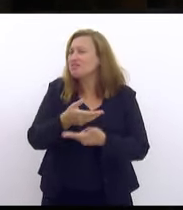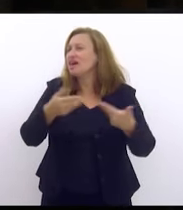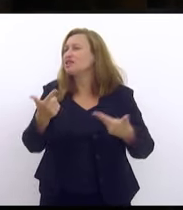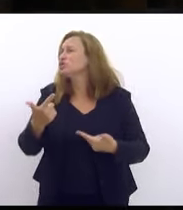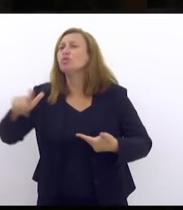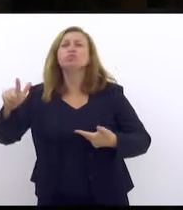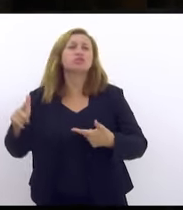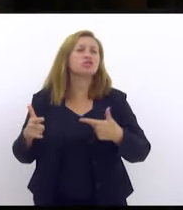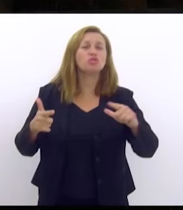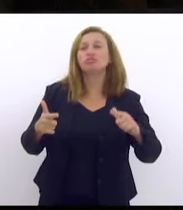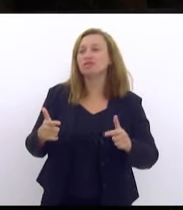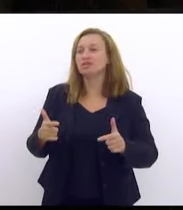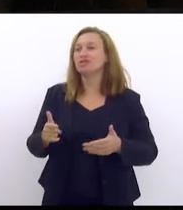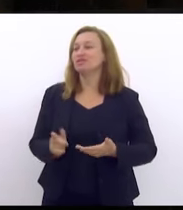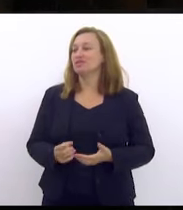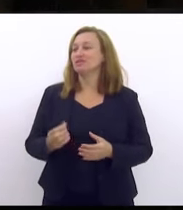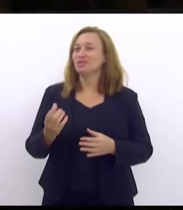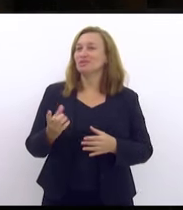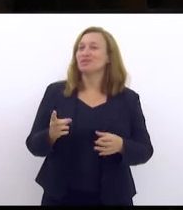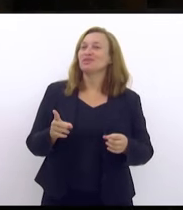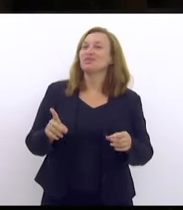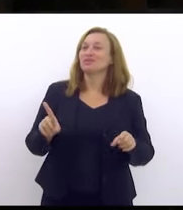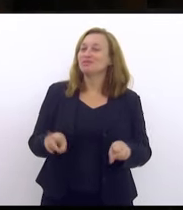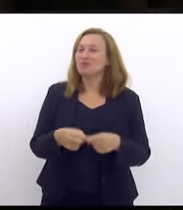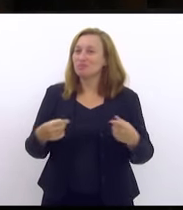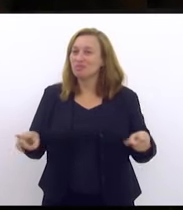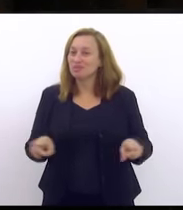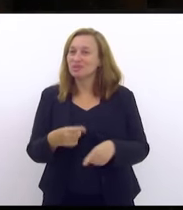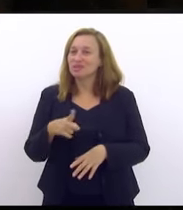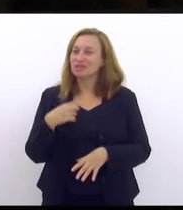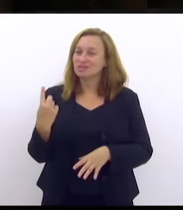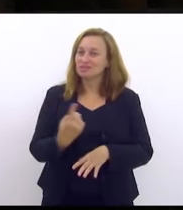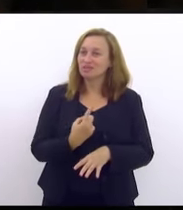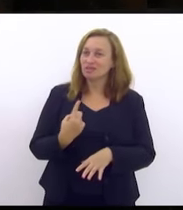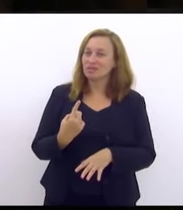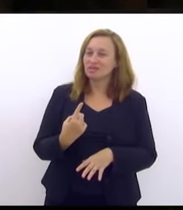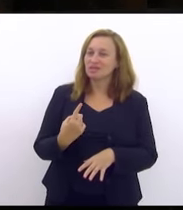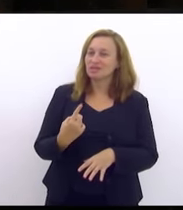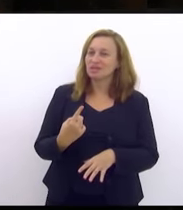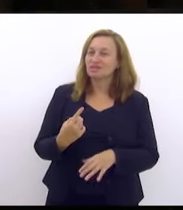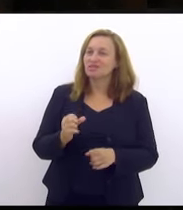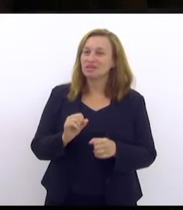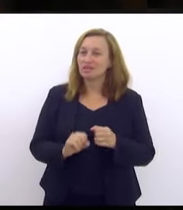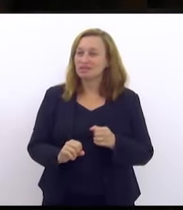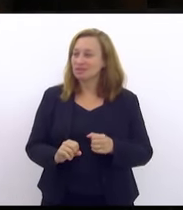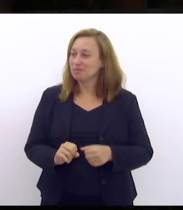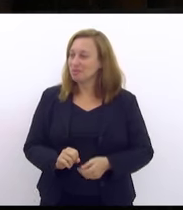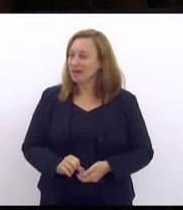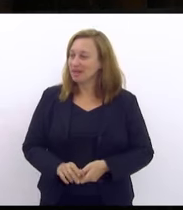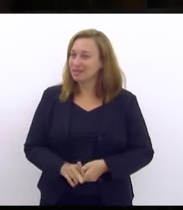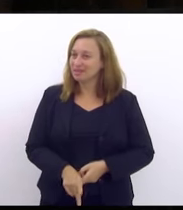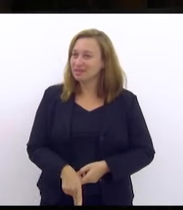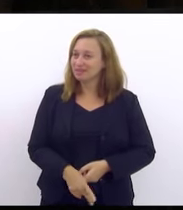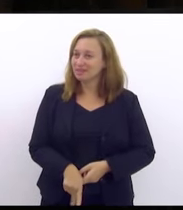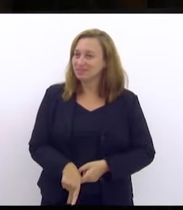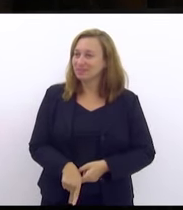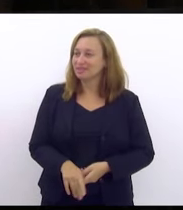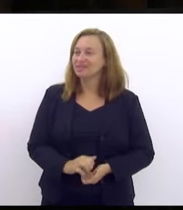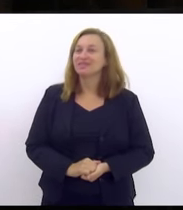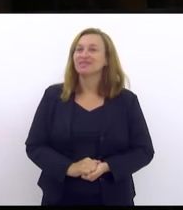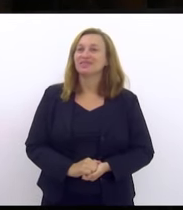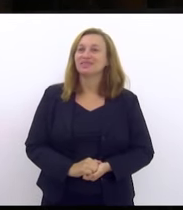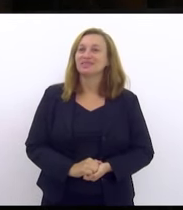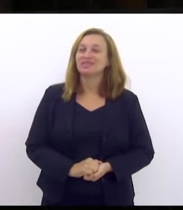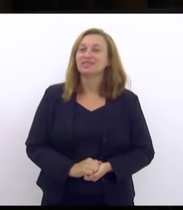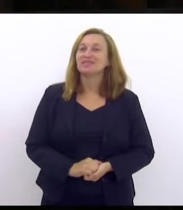uma canção que nós fizemos, e eu a compus junto com meu amigo Augusto César, que é meu parceiro de banda Dom. Nós